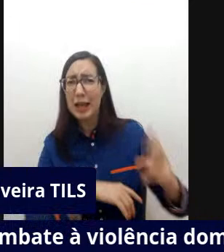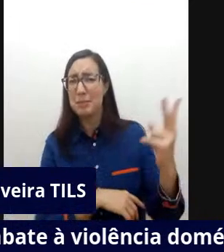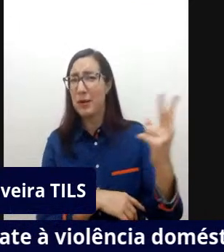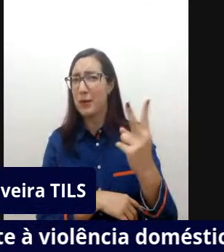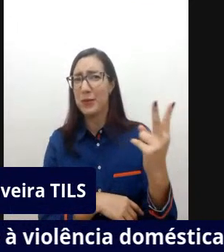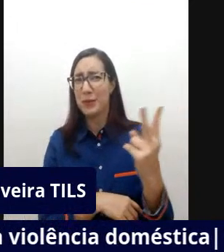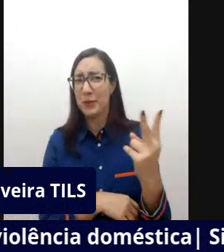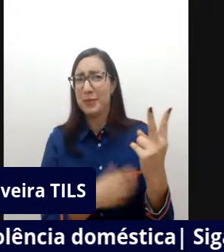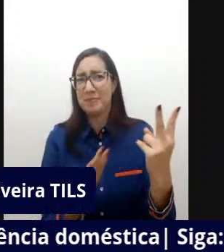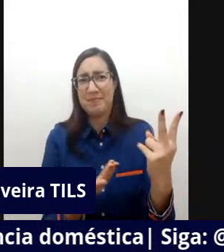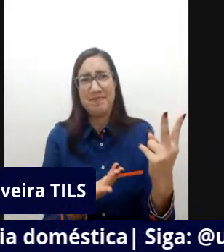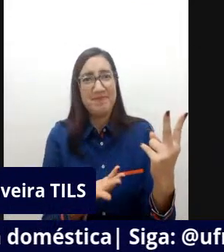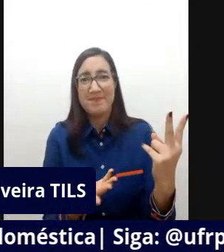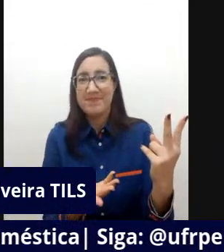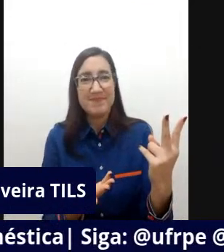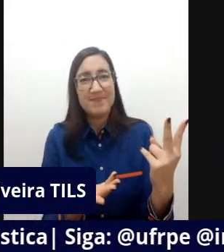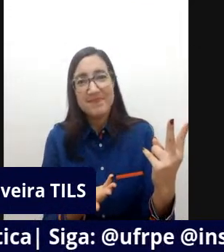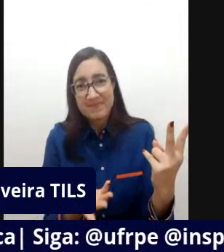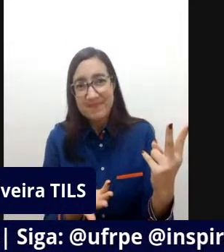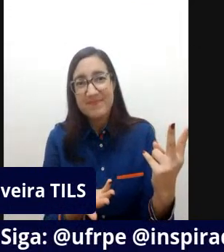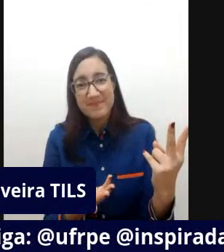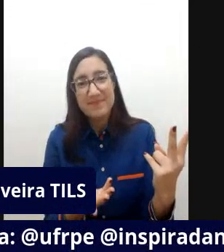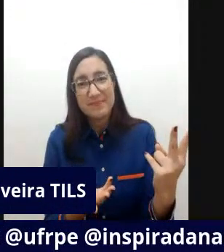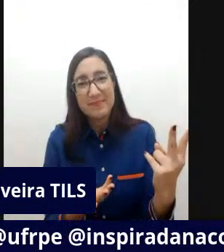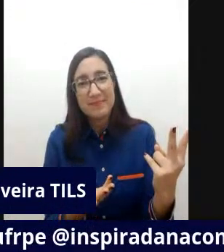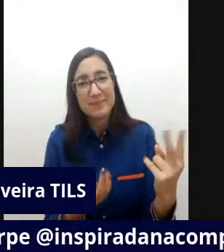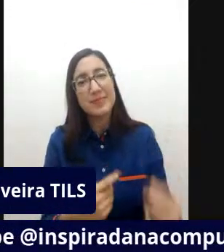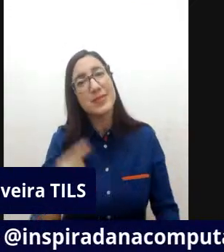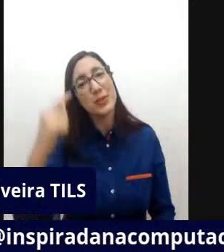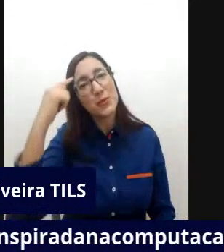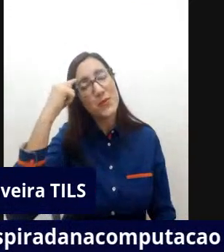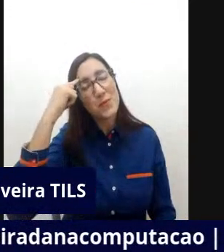Quando é que essa macharada, né,